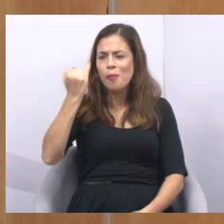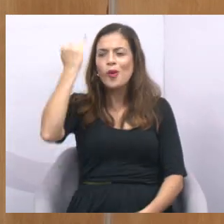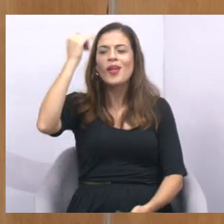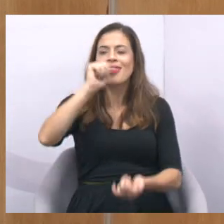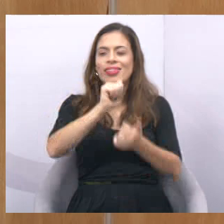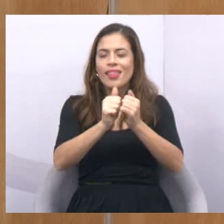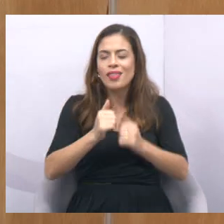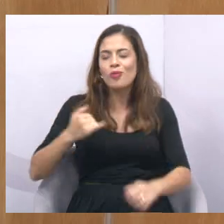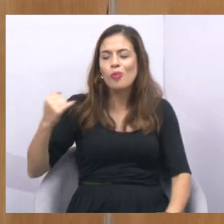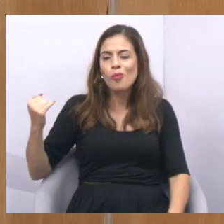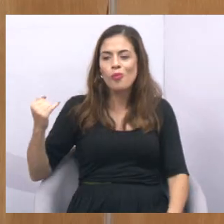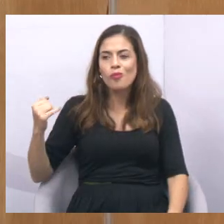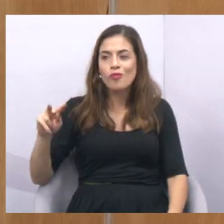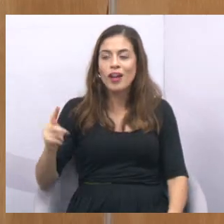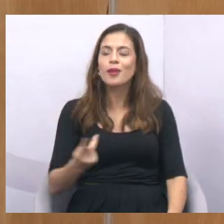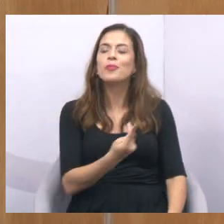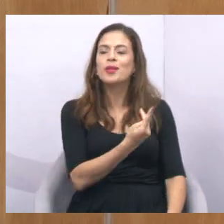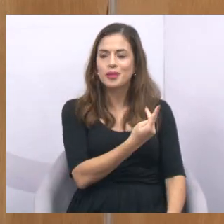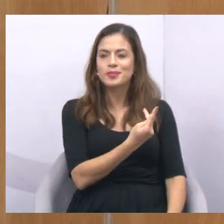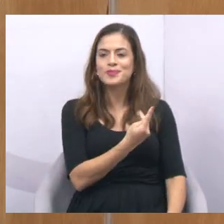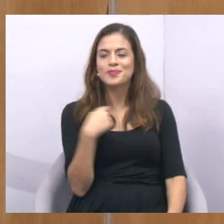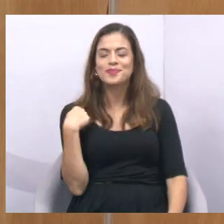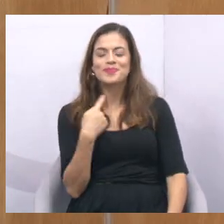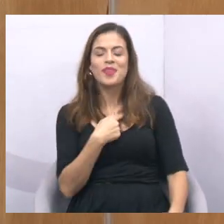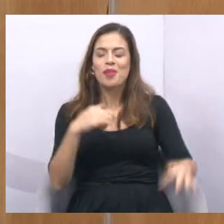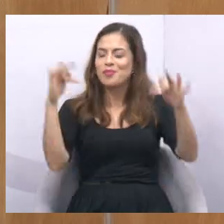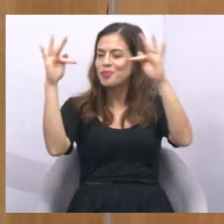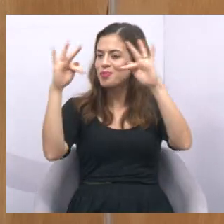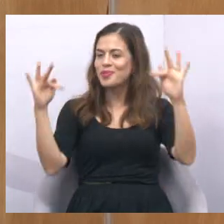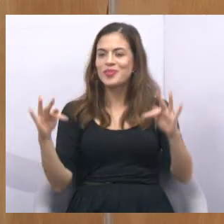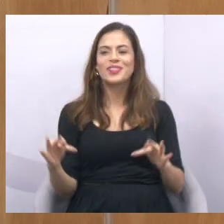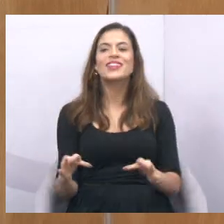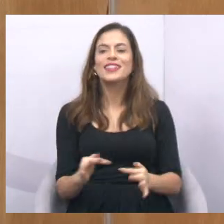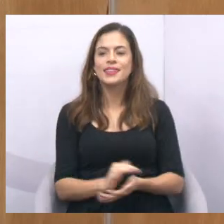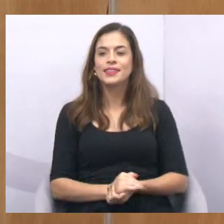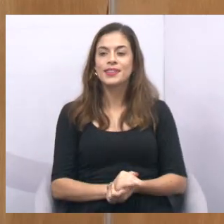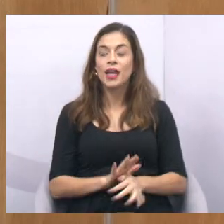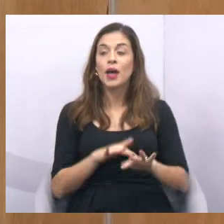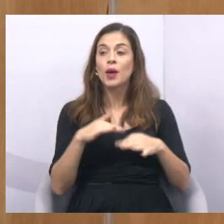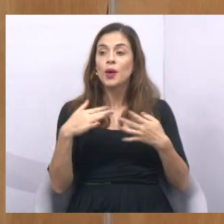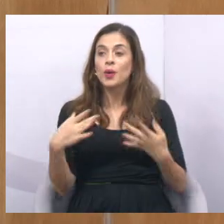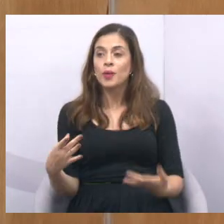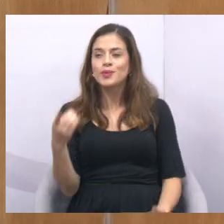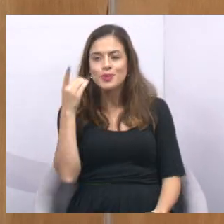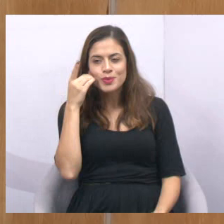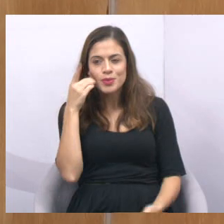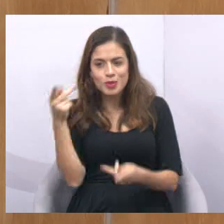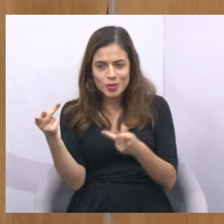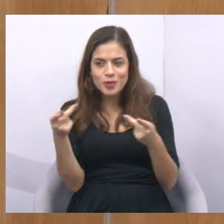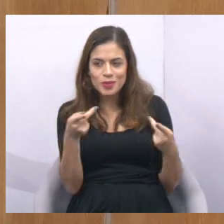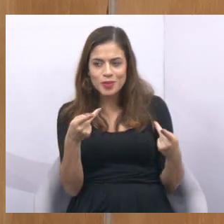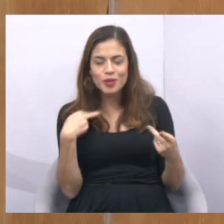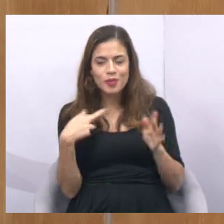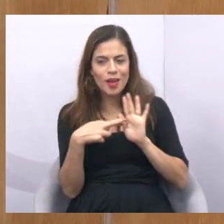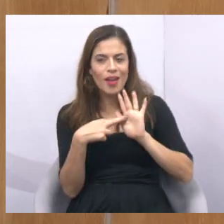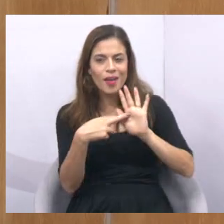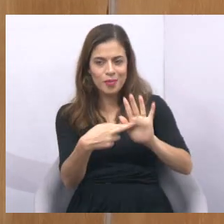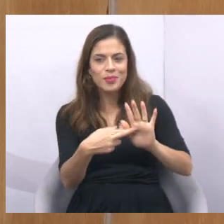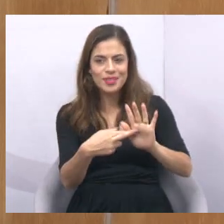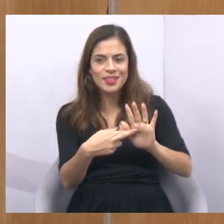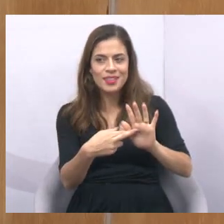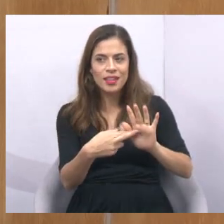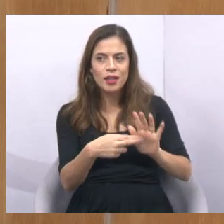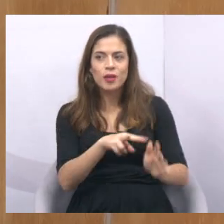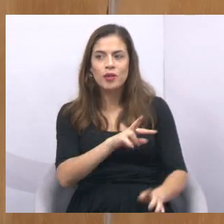fica mais feliz ainda. Né? Nesse intuito, quando o Dude nos convidou do Trianon para vir falar aqui, eu estou falando em nome do presidente também,